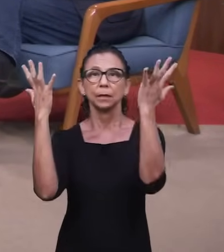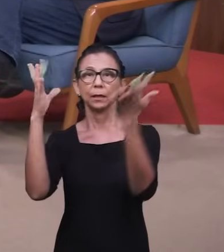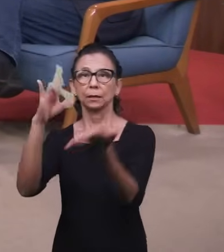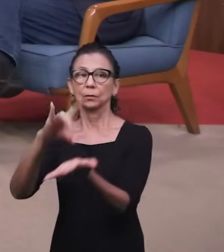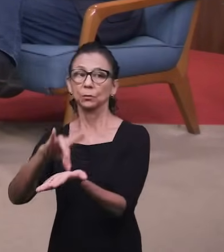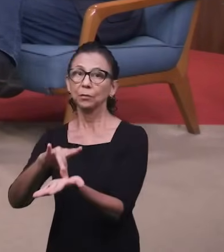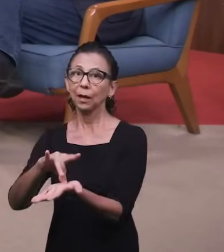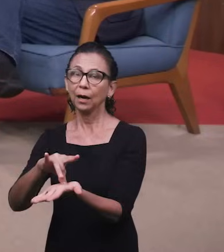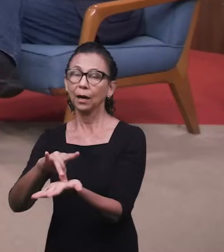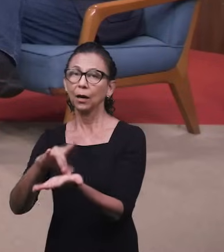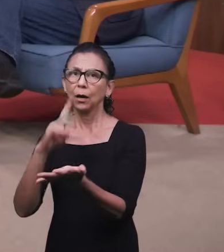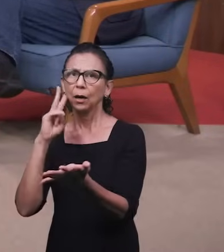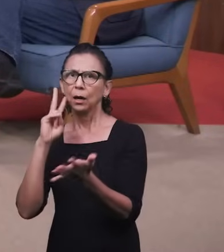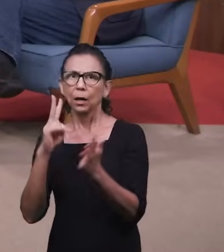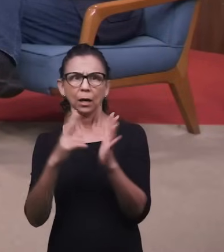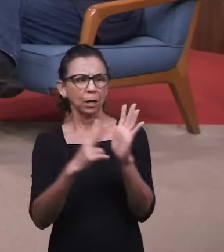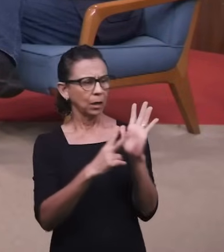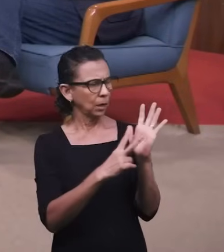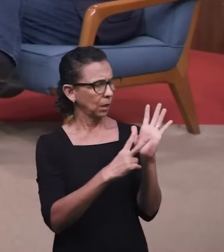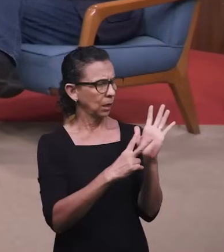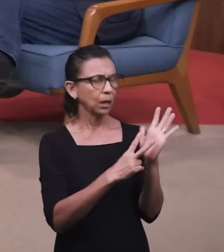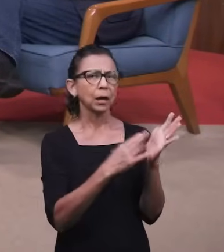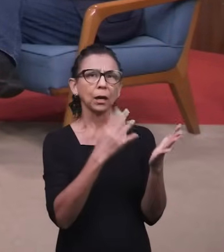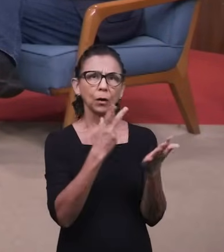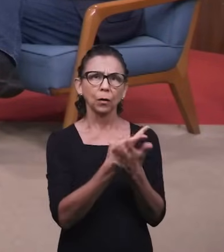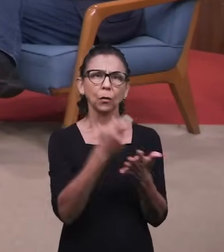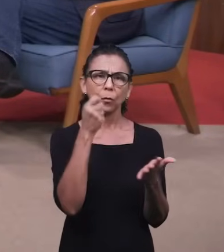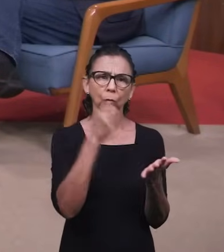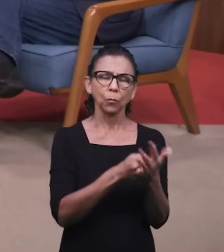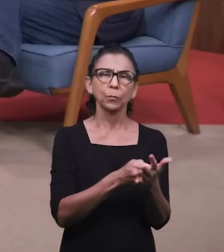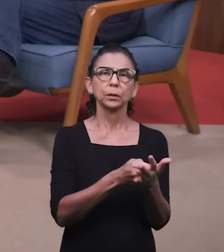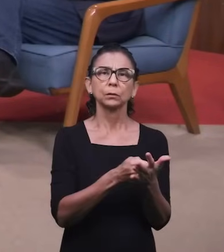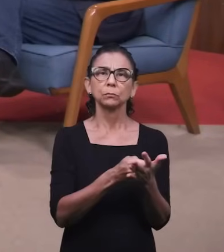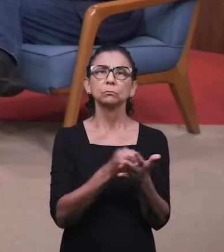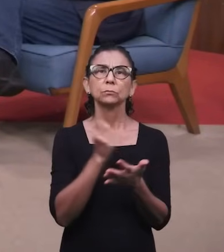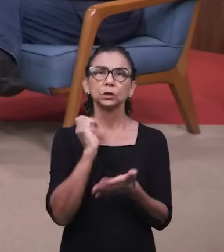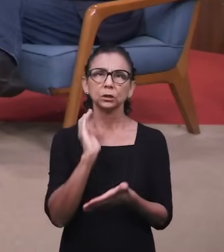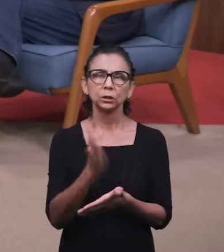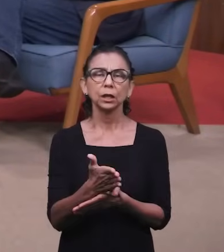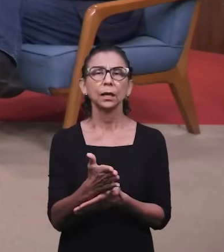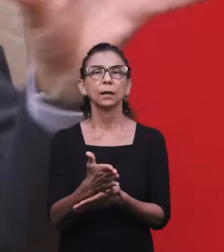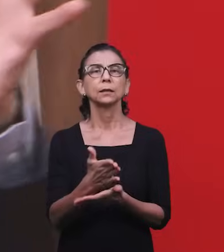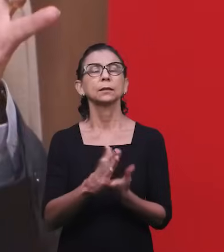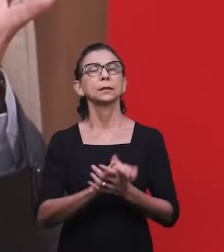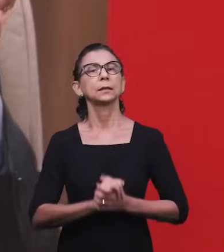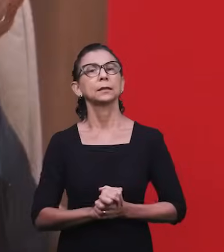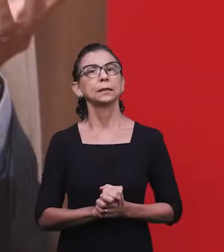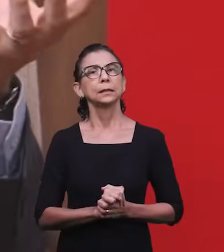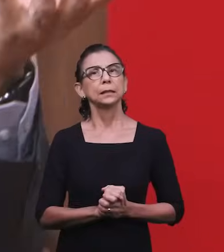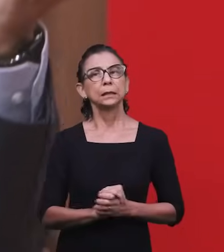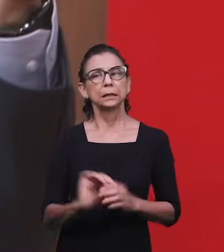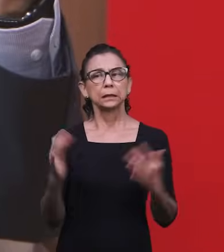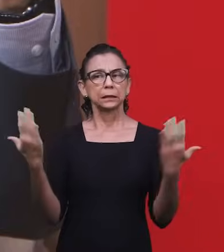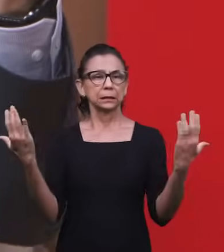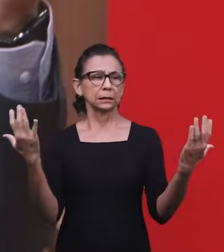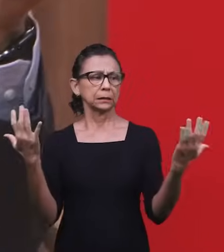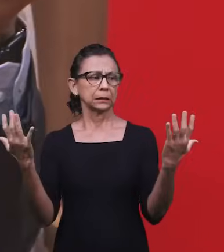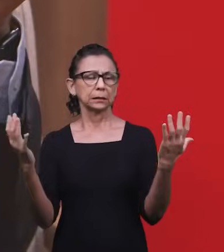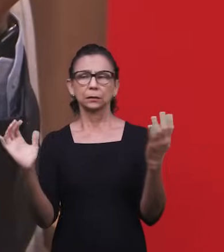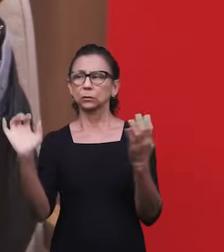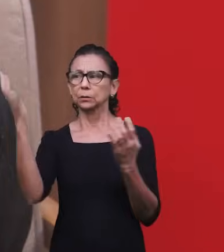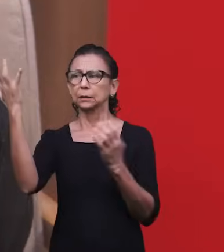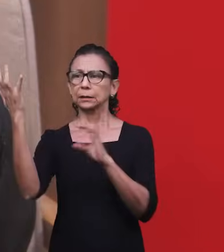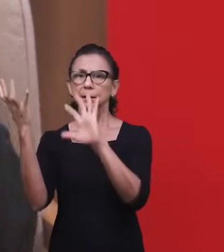nos registros da nossa história, da natureza, aquilo, tudo que foi dito. Aí você pega